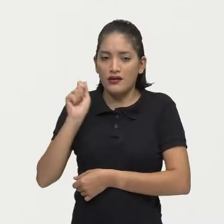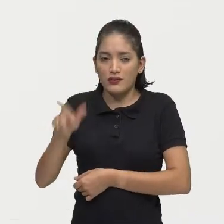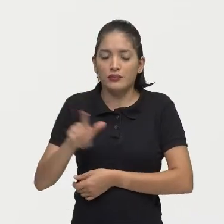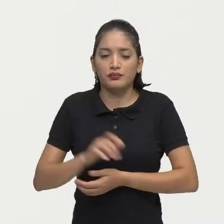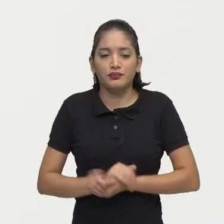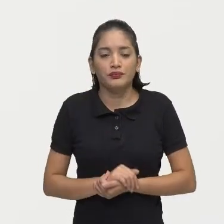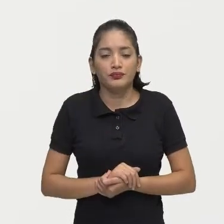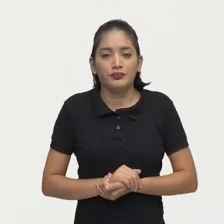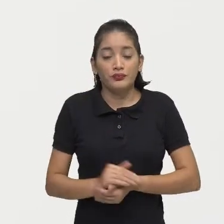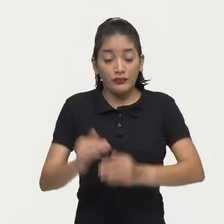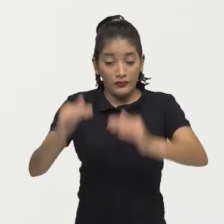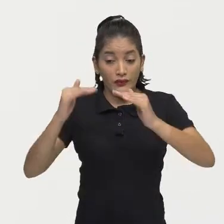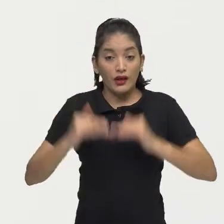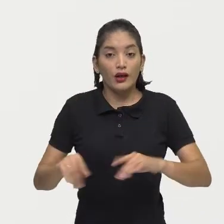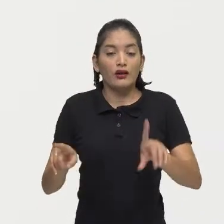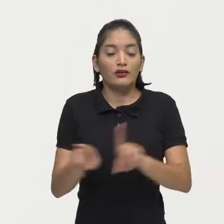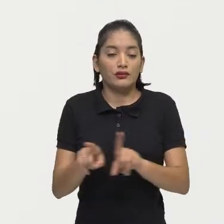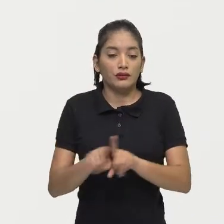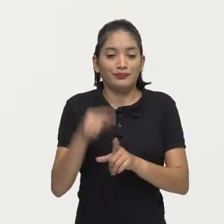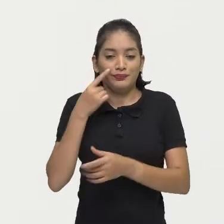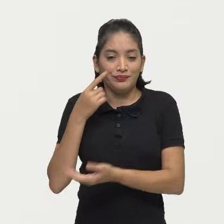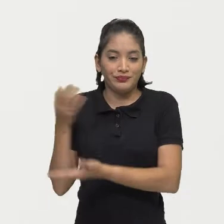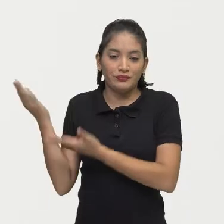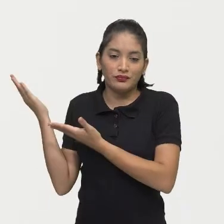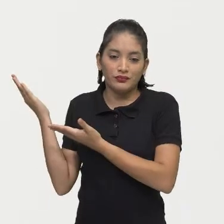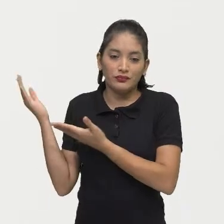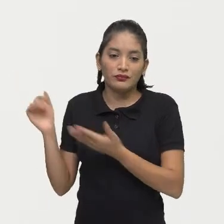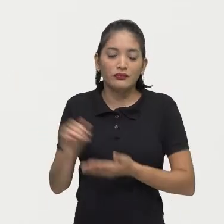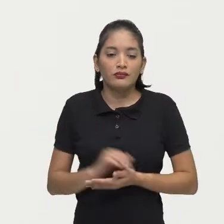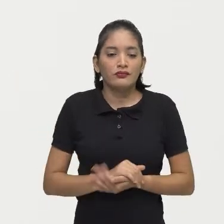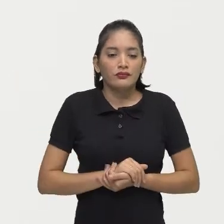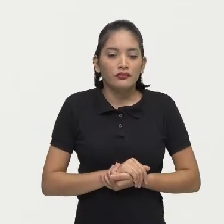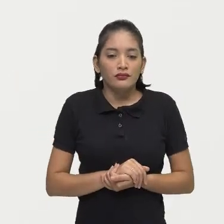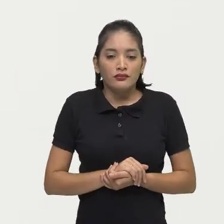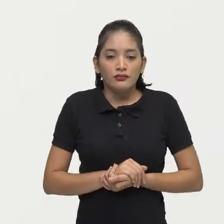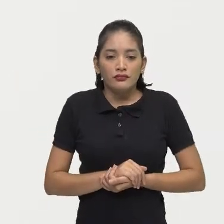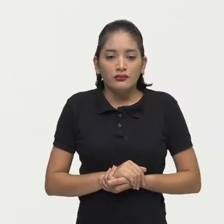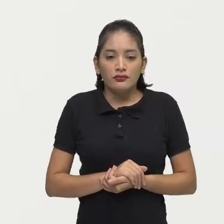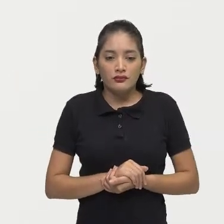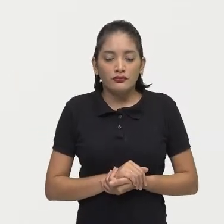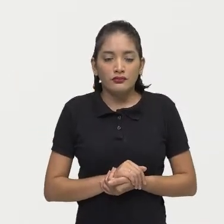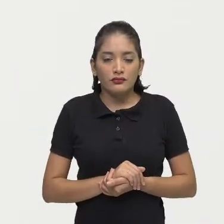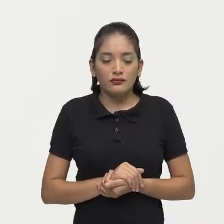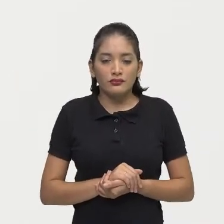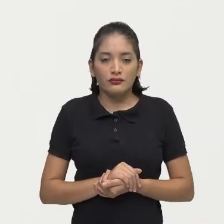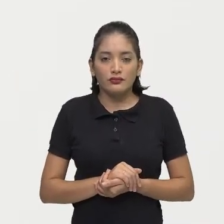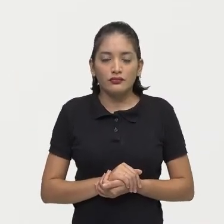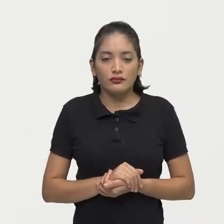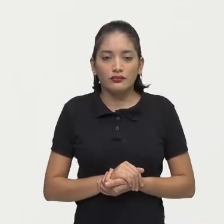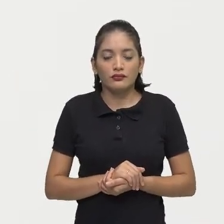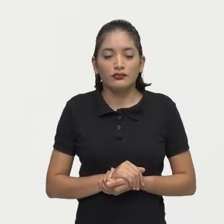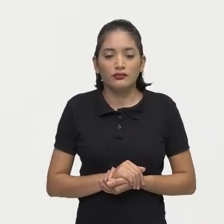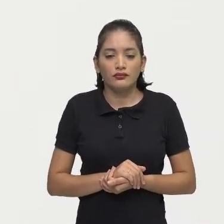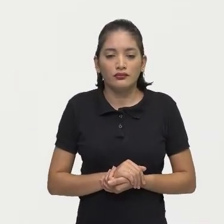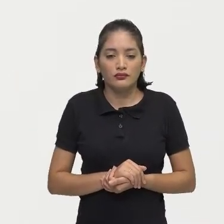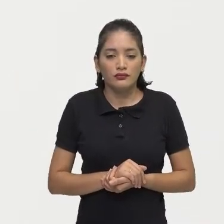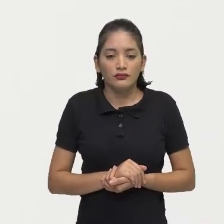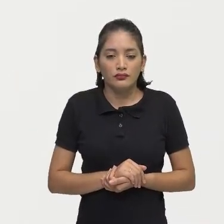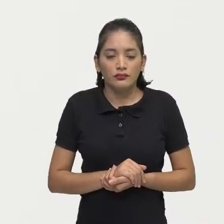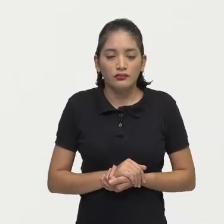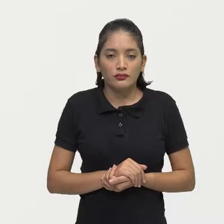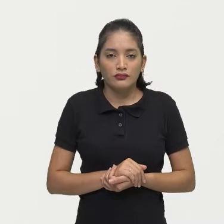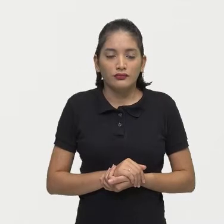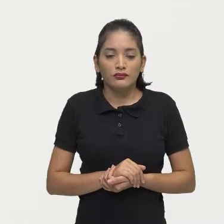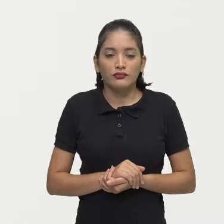moving. I think we should call the UN Army to help us to vanish the vessels as soon as